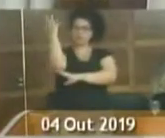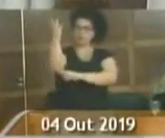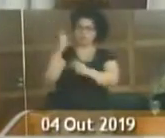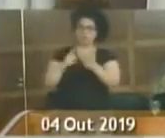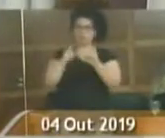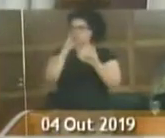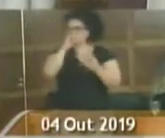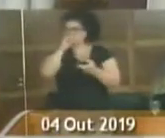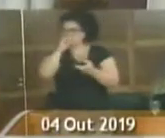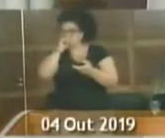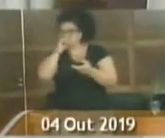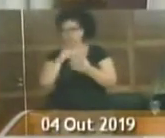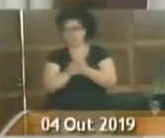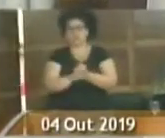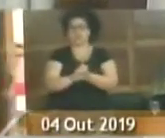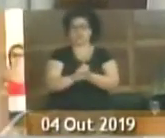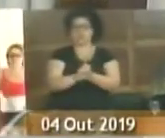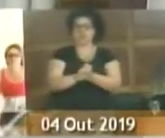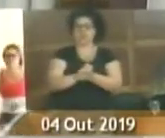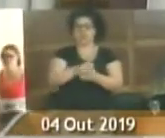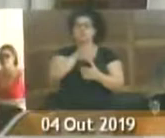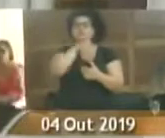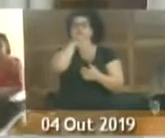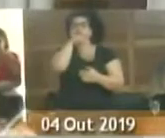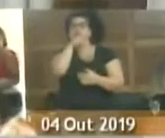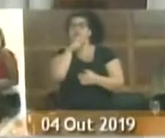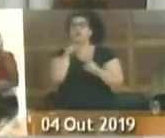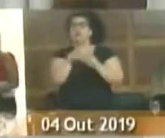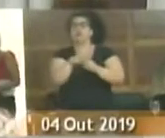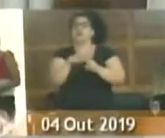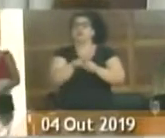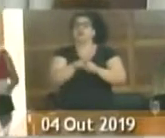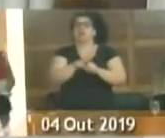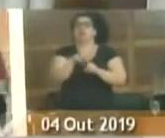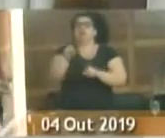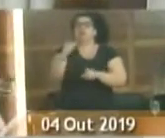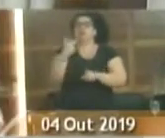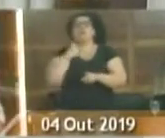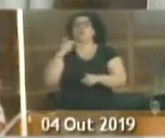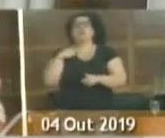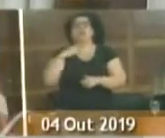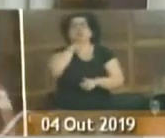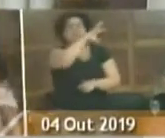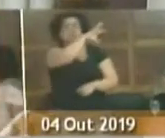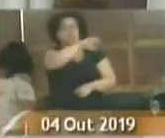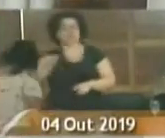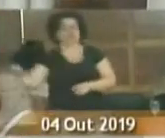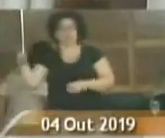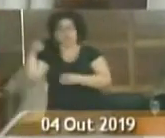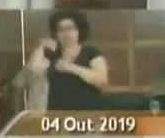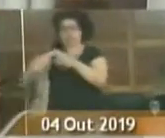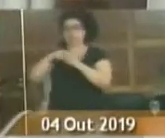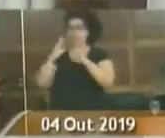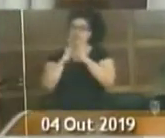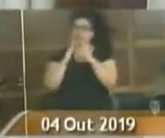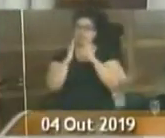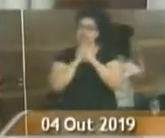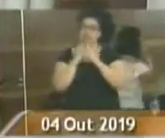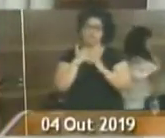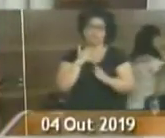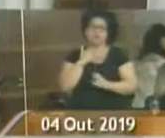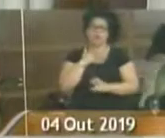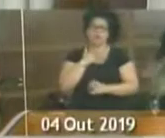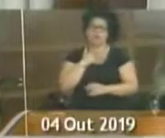passarinho... Esses animais, eles não podem ser retirados do ambiente deles para morar dentro da nossa